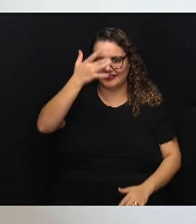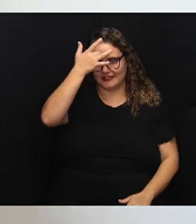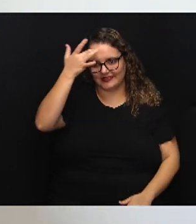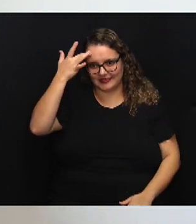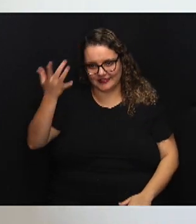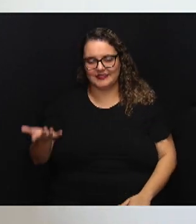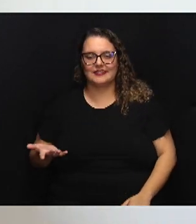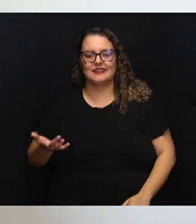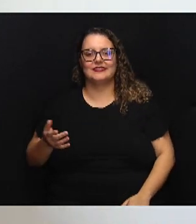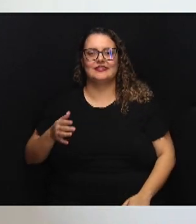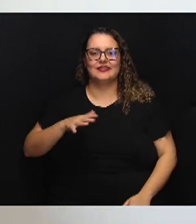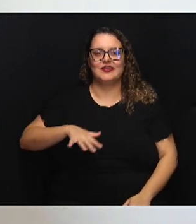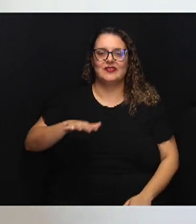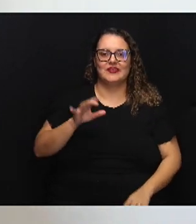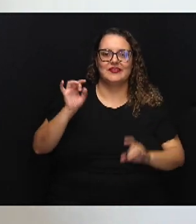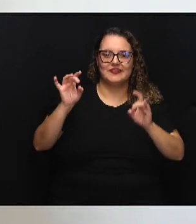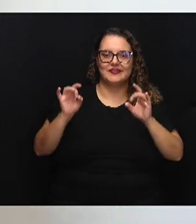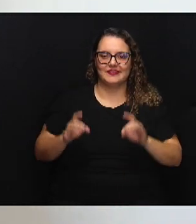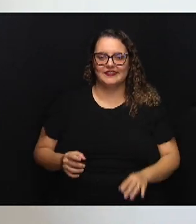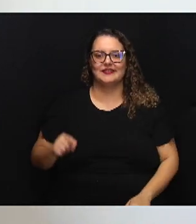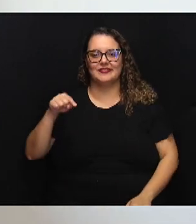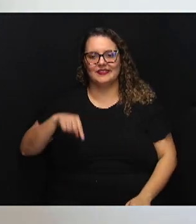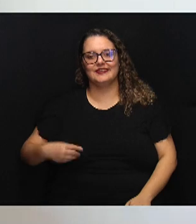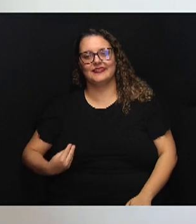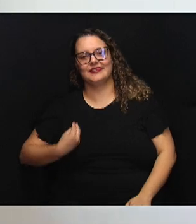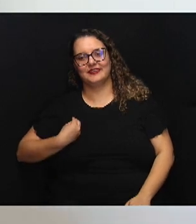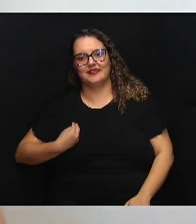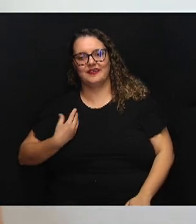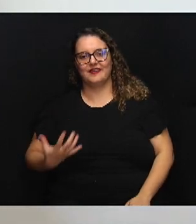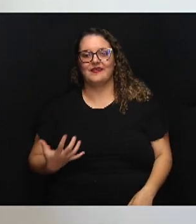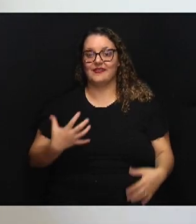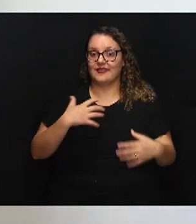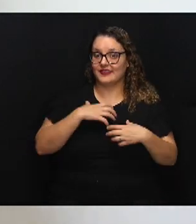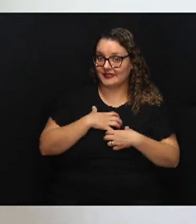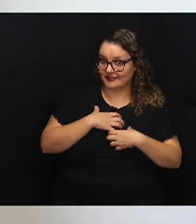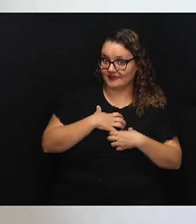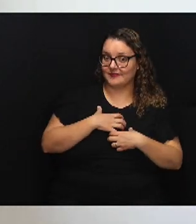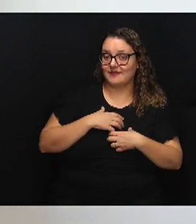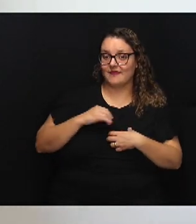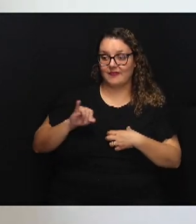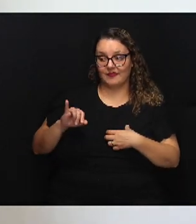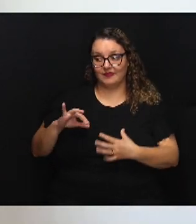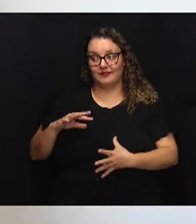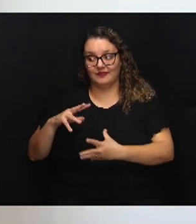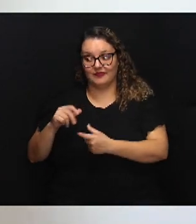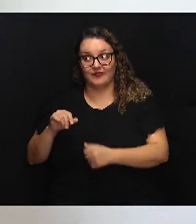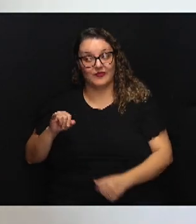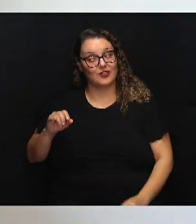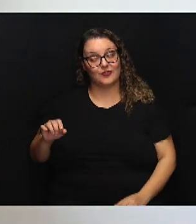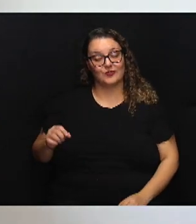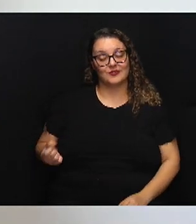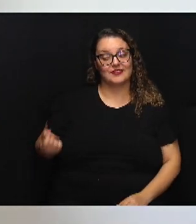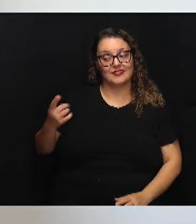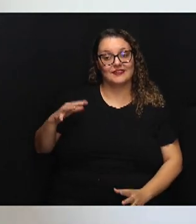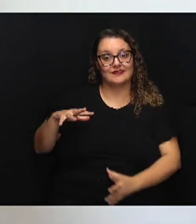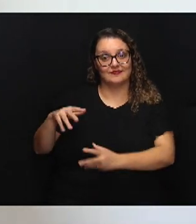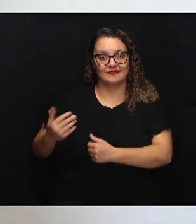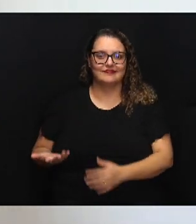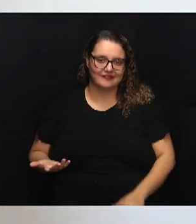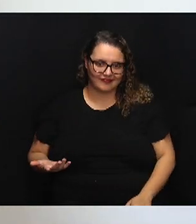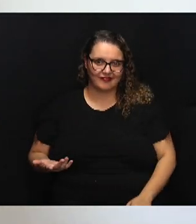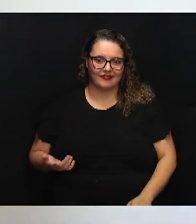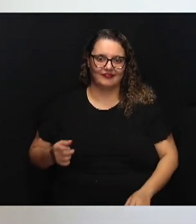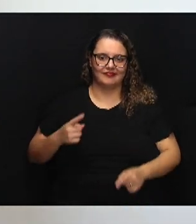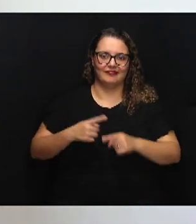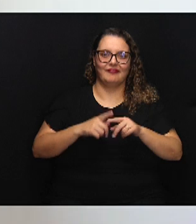área de especialidade, e para viver também essa emoção de viver no exterior e ser imigrante, porque o público que eu